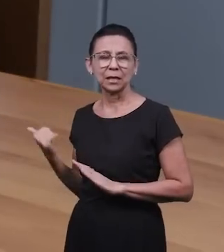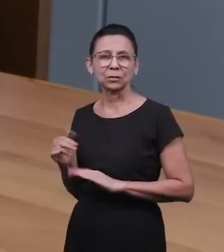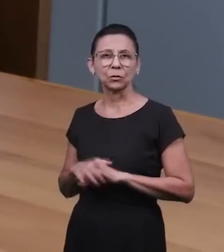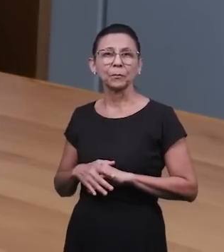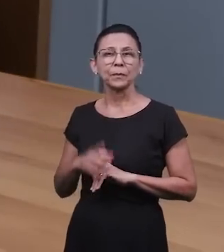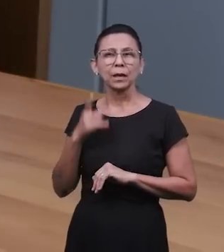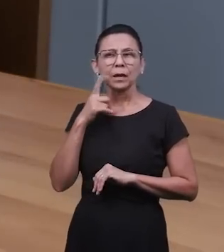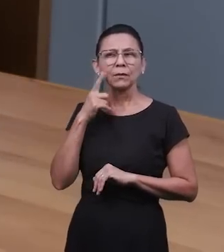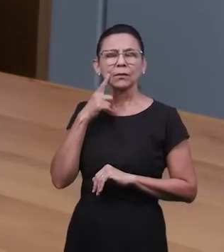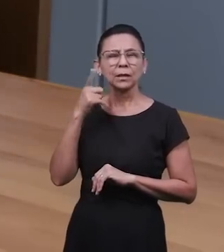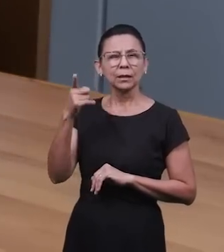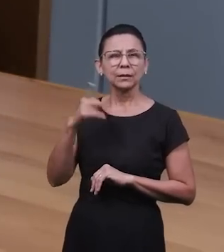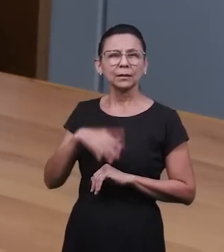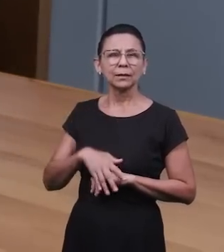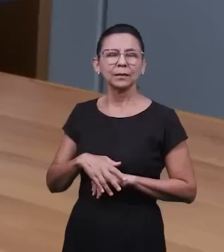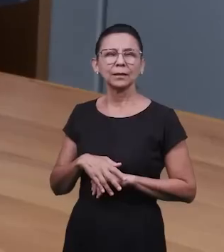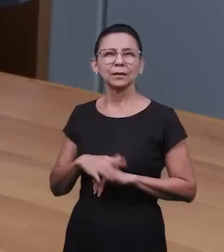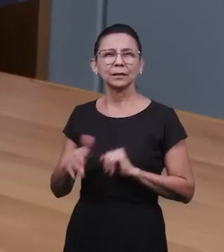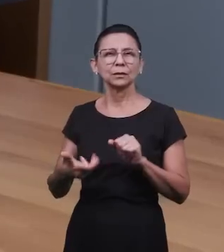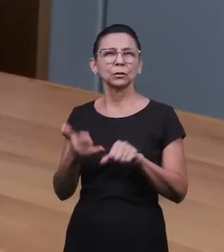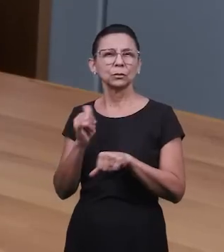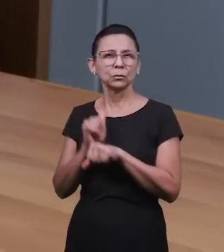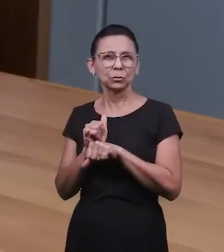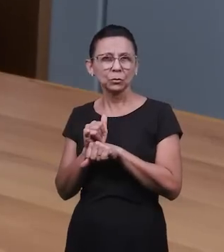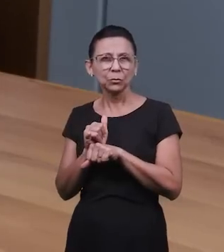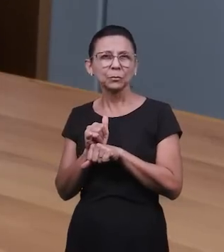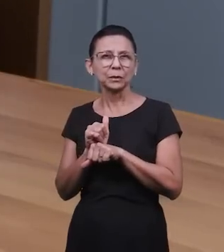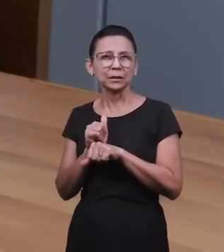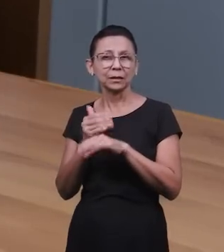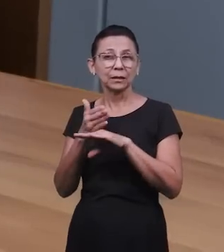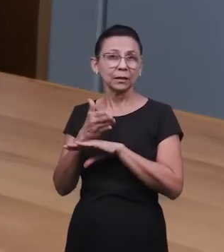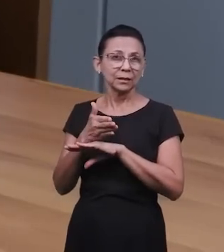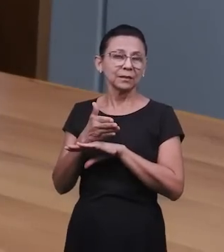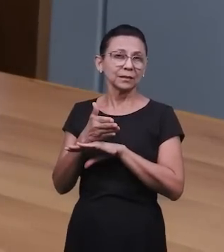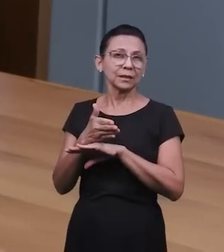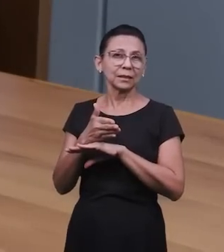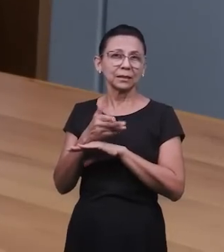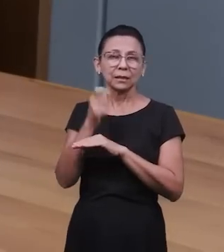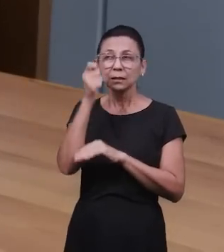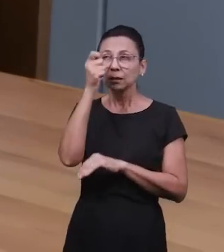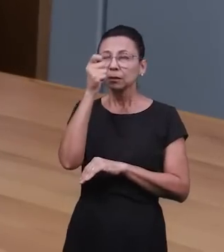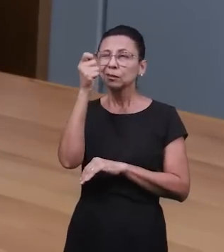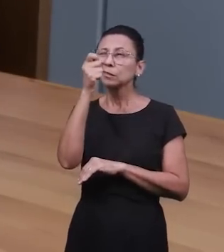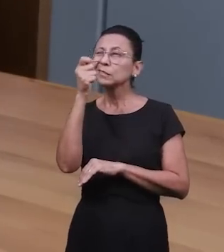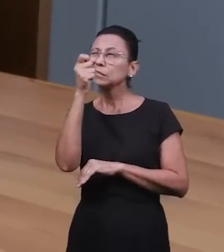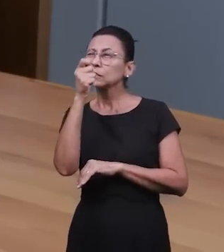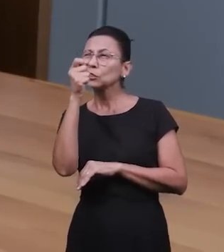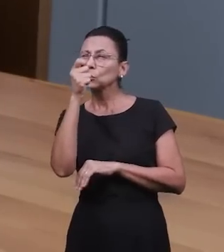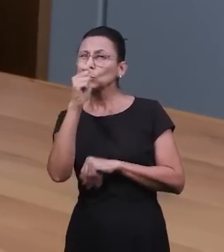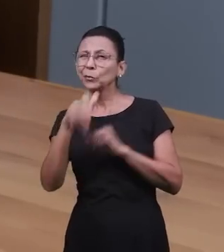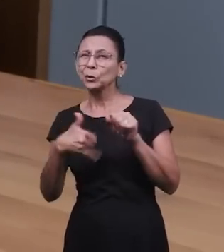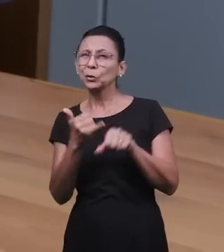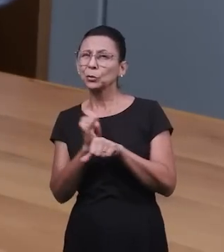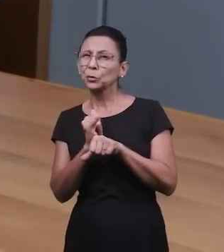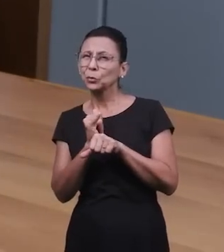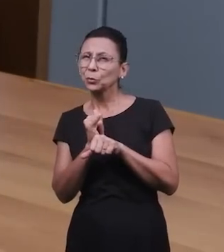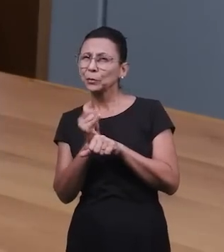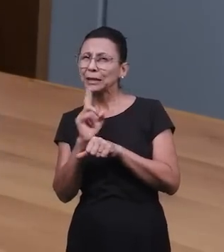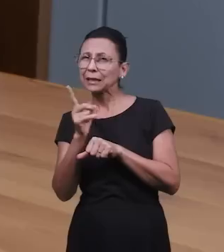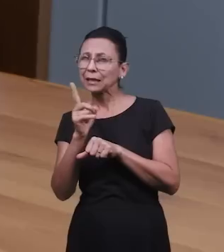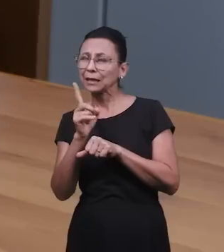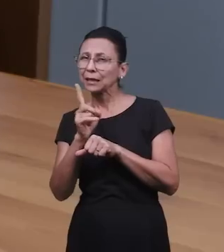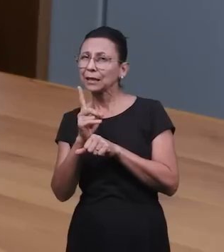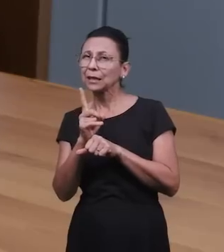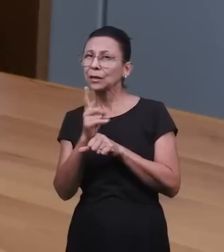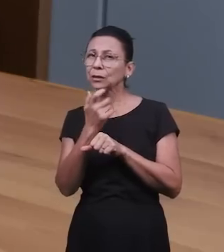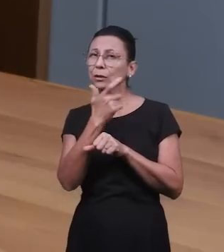Facebook, lá no canal da Igreja Maranata no YouTube. Você entra lá, tem a lupa do YouTube, não é essa, você vai na lupa